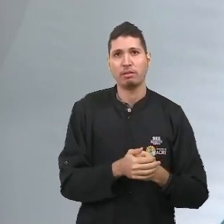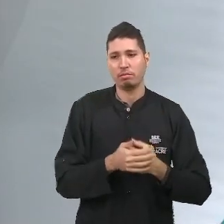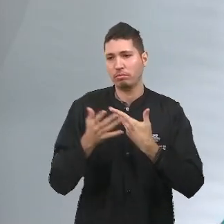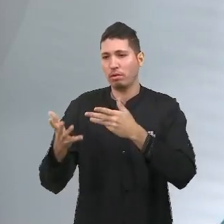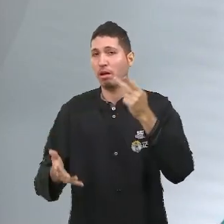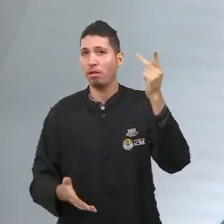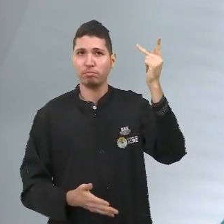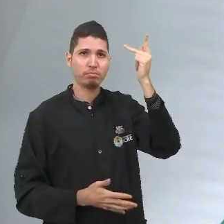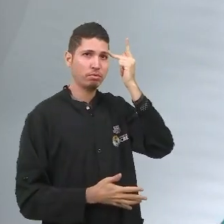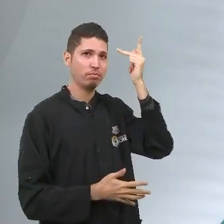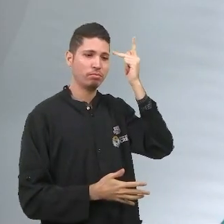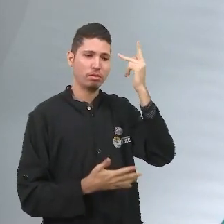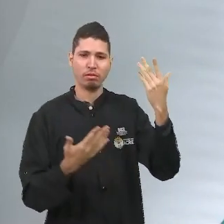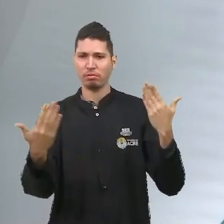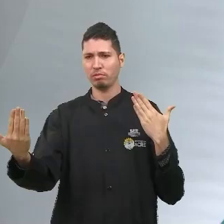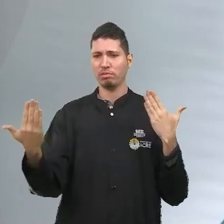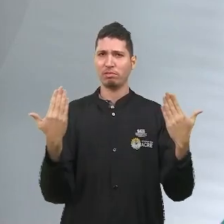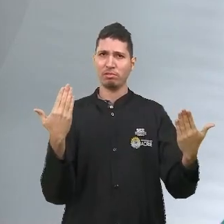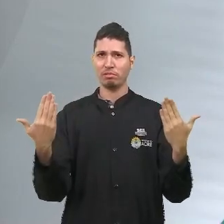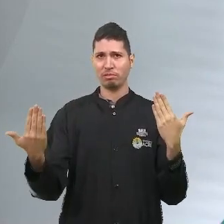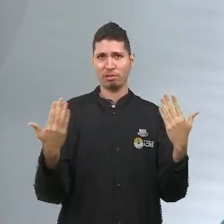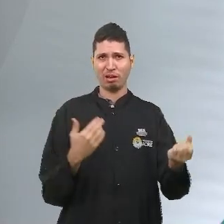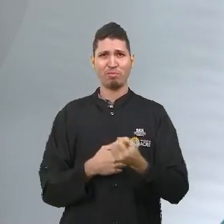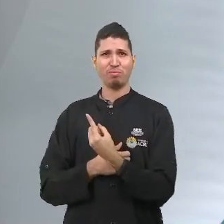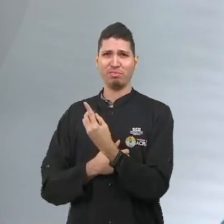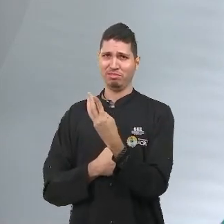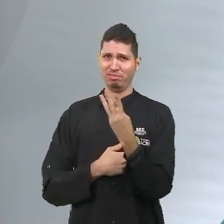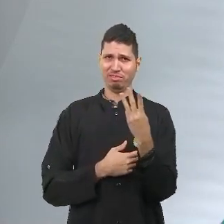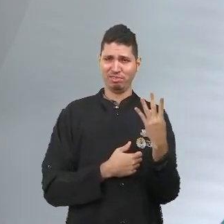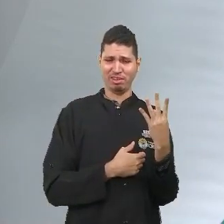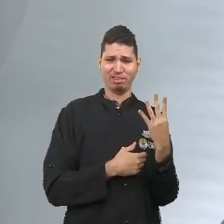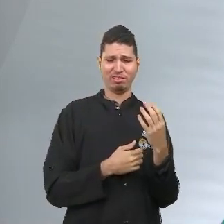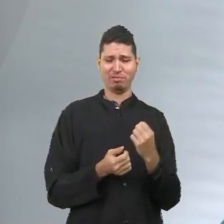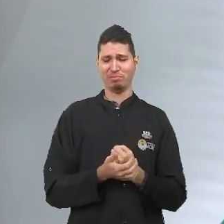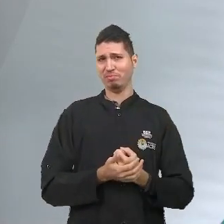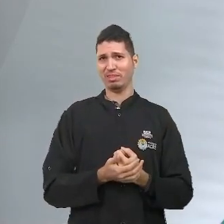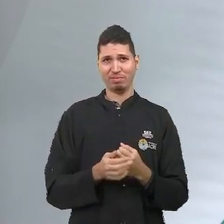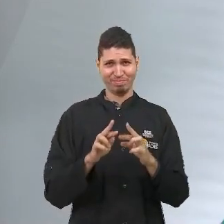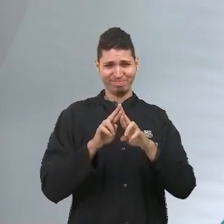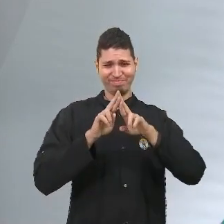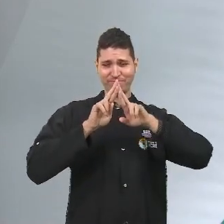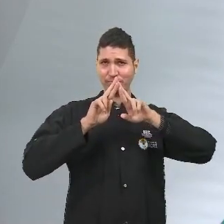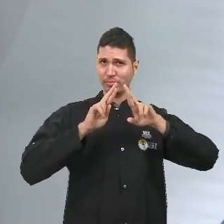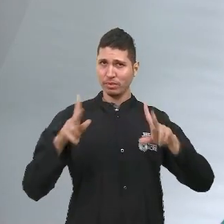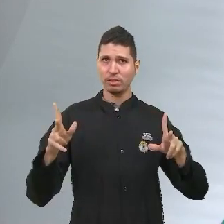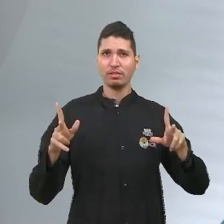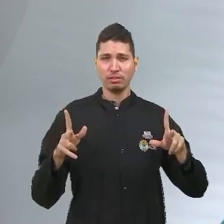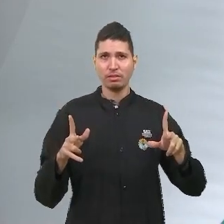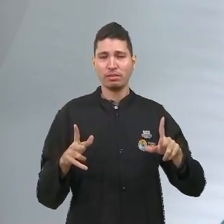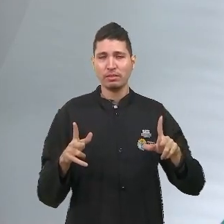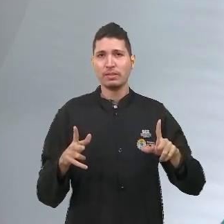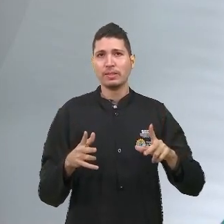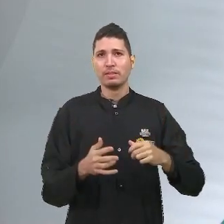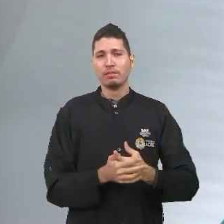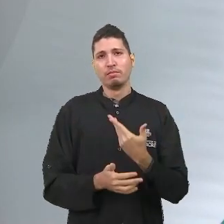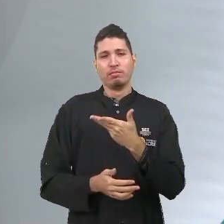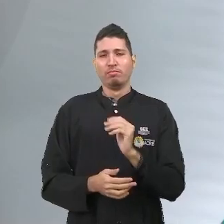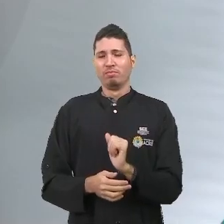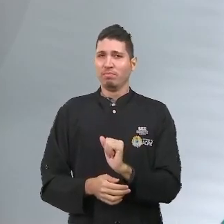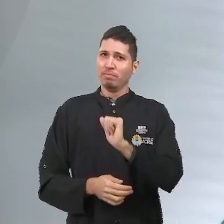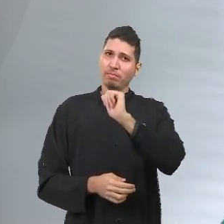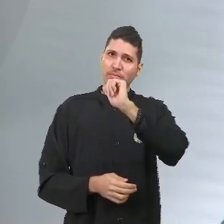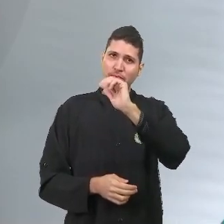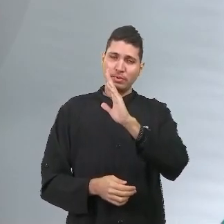São Paulo capital. Por quê? Porque lá está tudo muito povoado, né? Nós temos, por exemplo, em São Paulo, o chamado